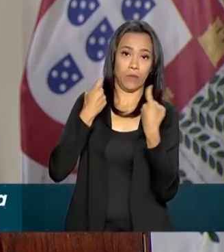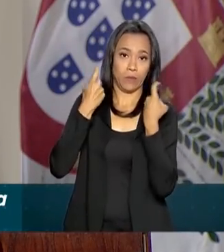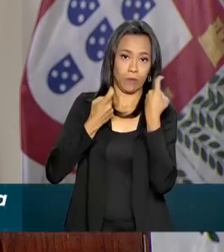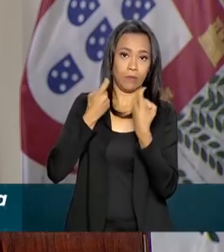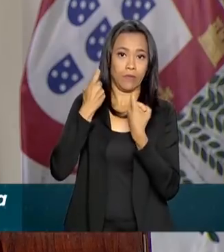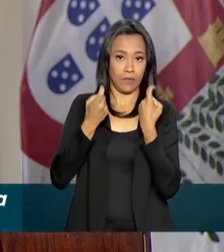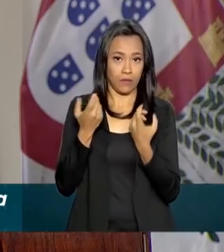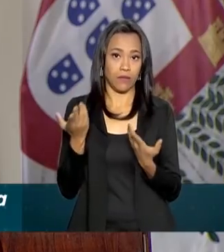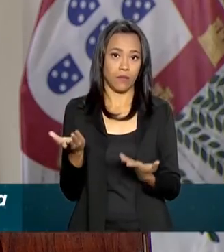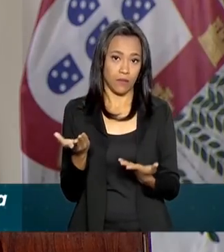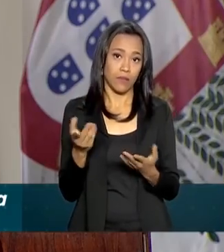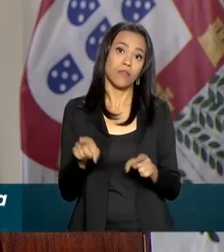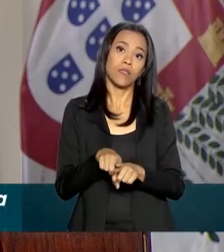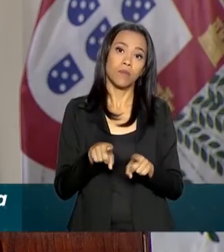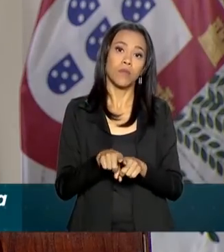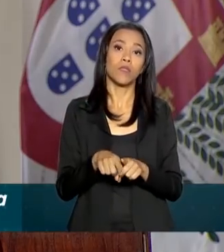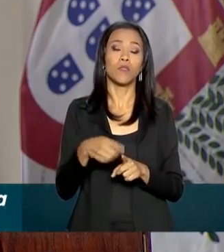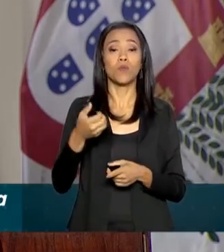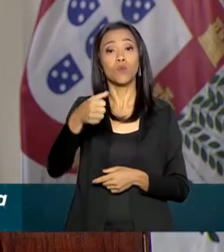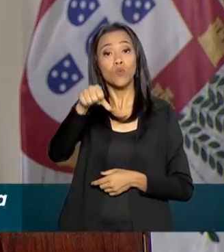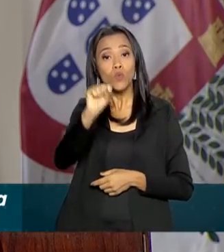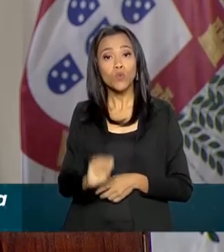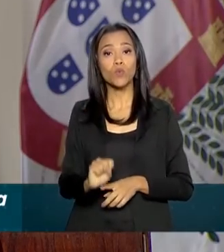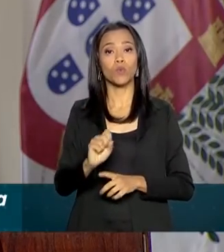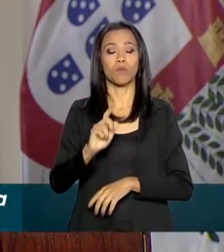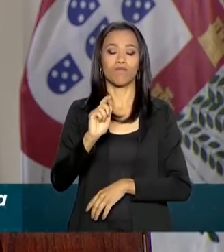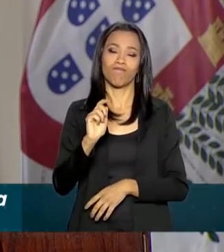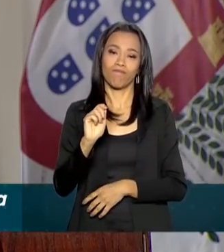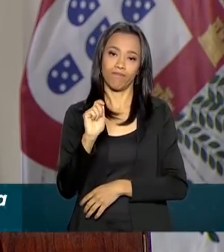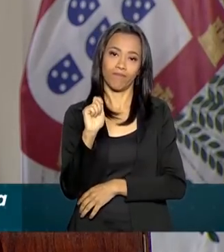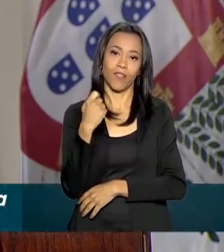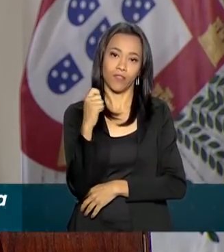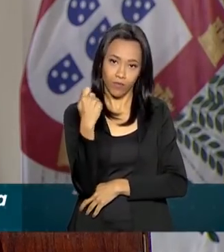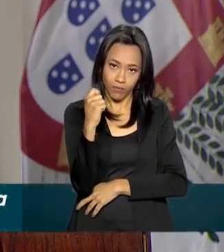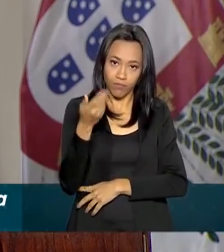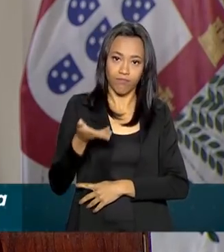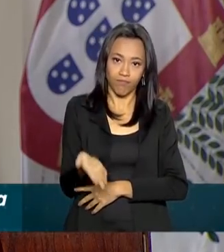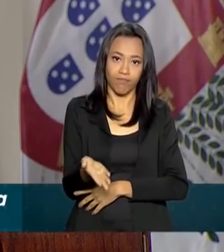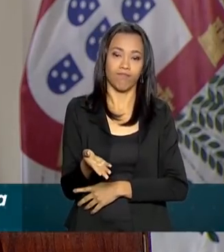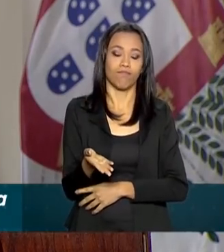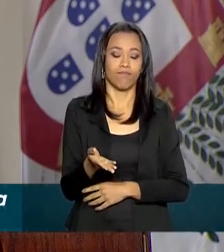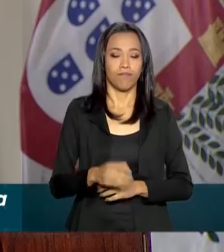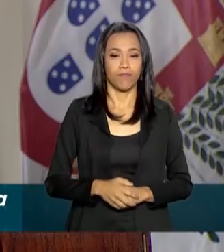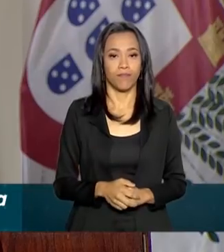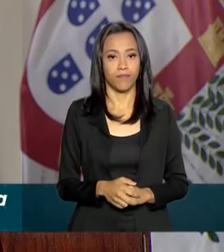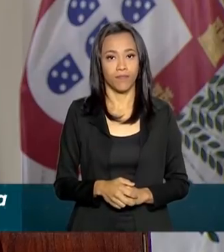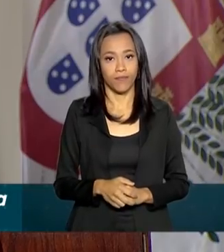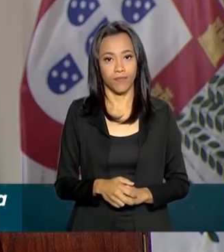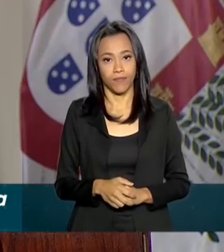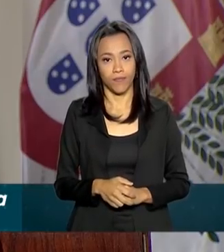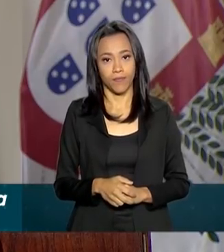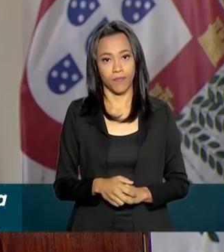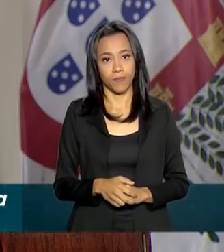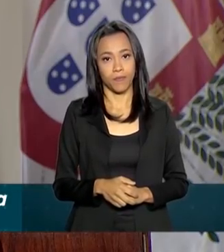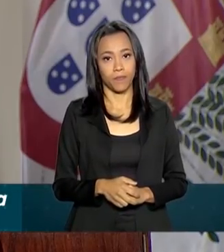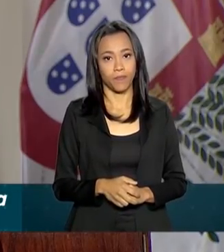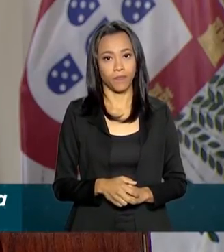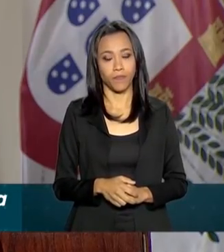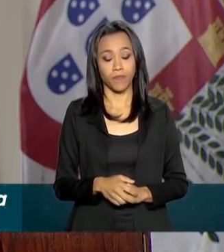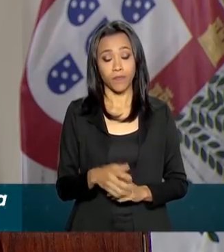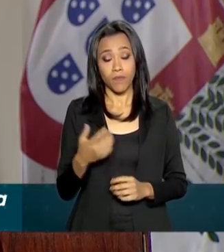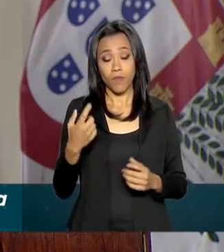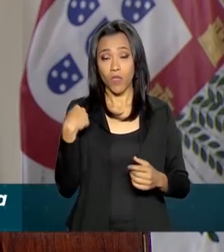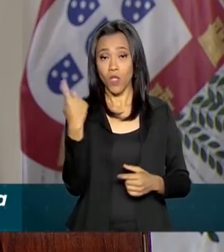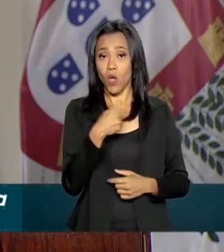agora na argentina por quem poderá voltar a comandar aquele país não